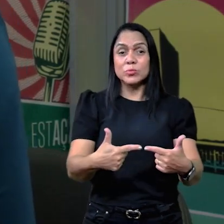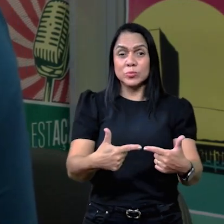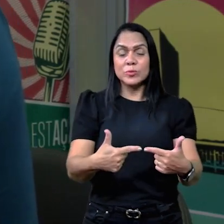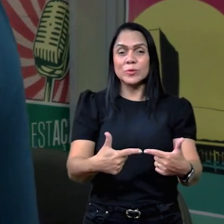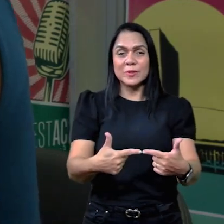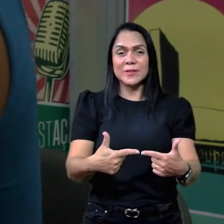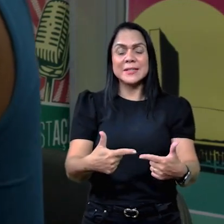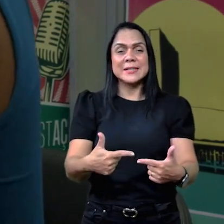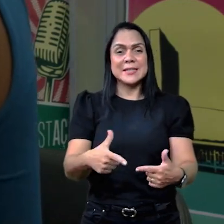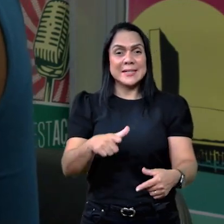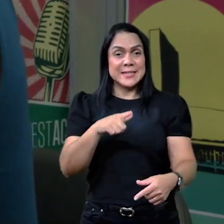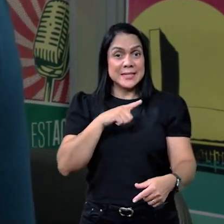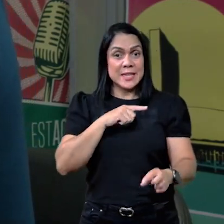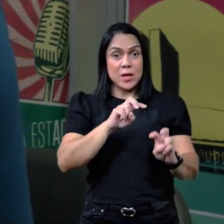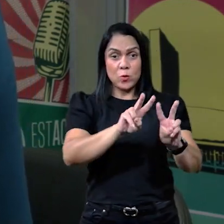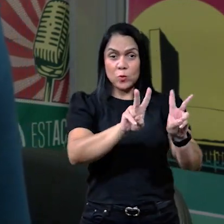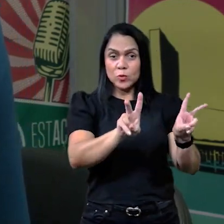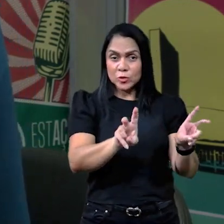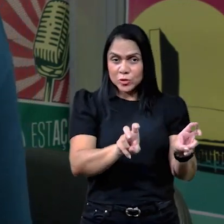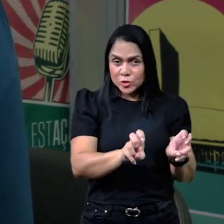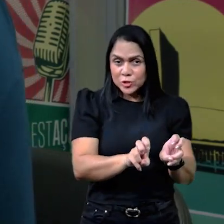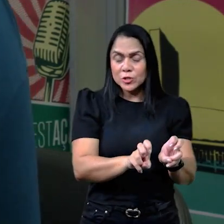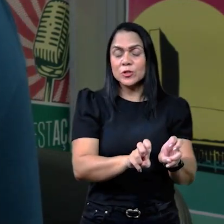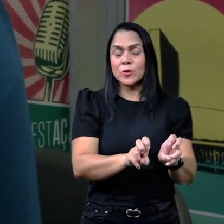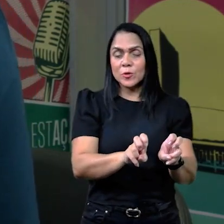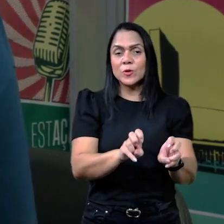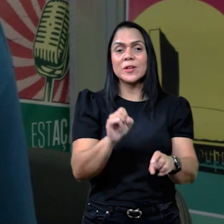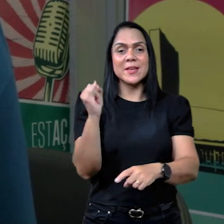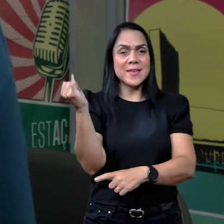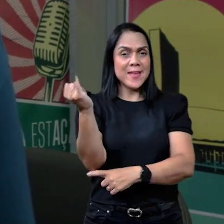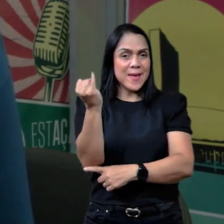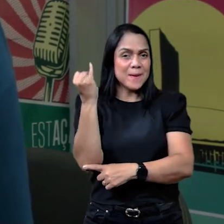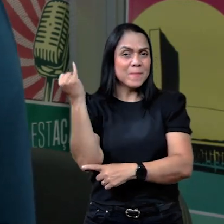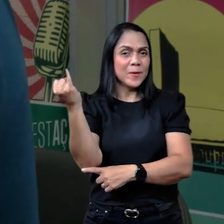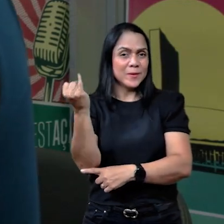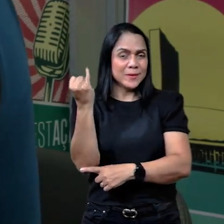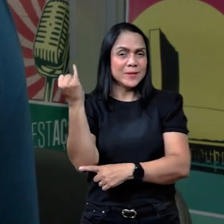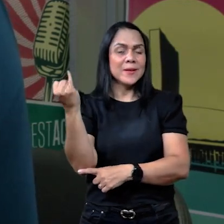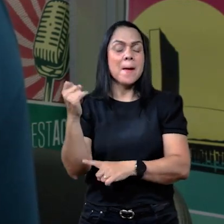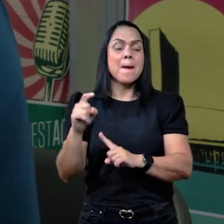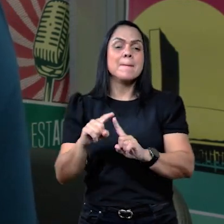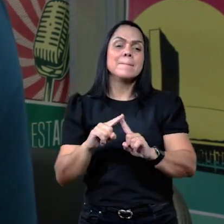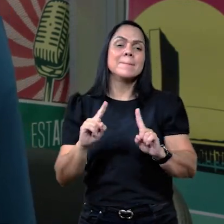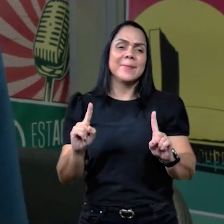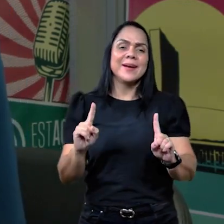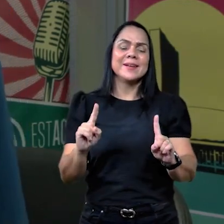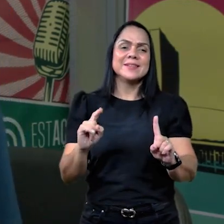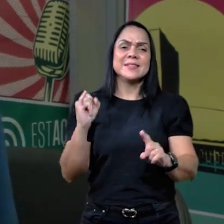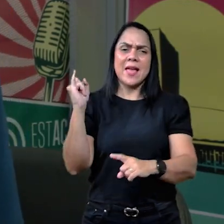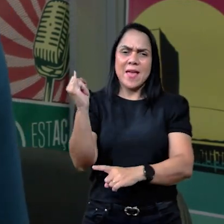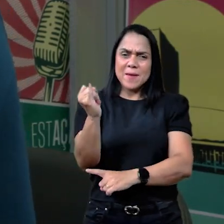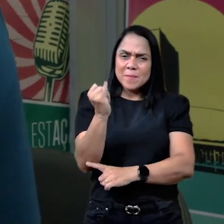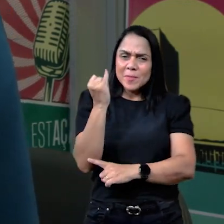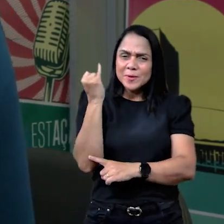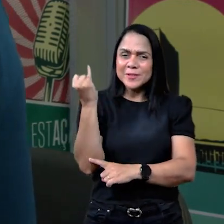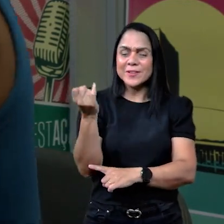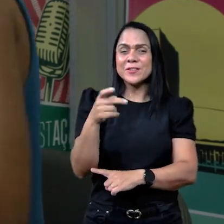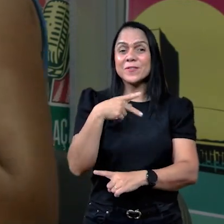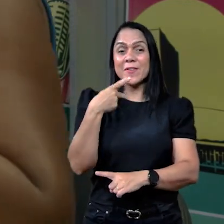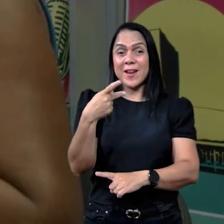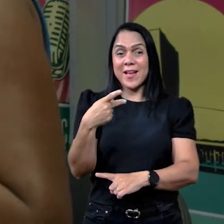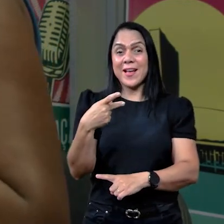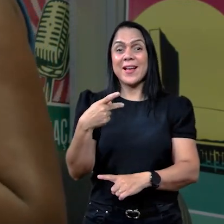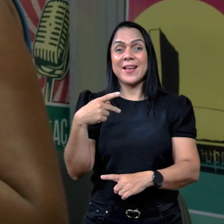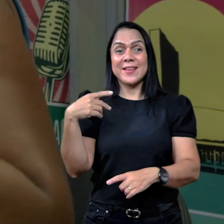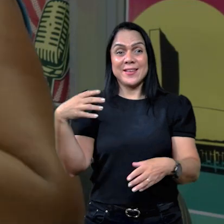Priscila traz. Existe a titulação, que a gente sabe que é importante, mas para a gente também é muito importante reforçar, já que